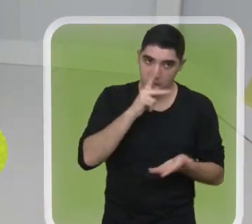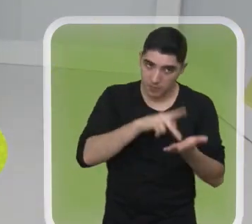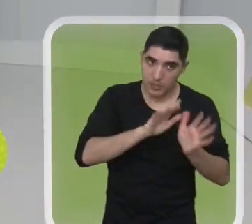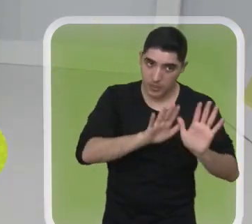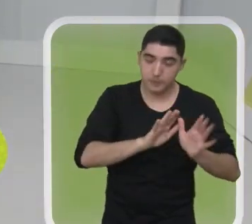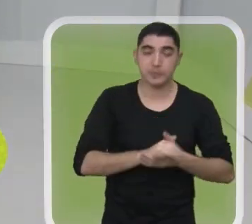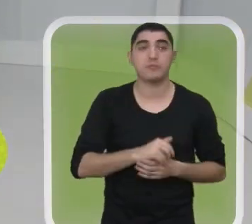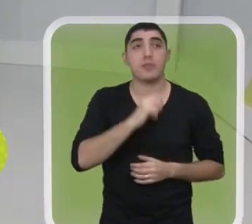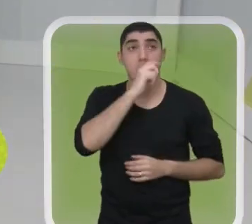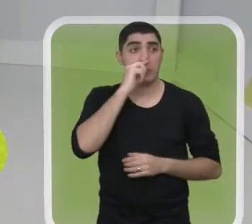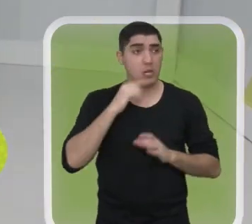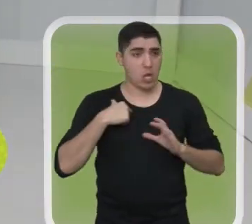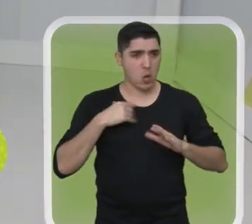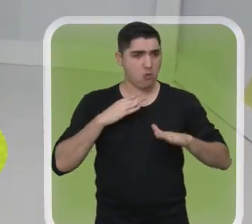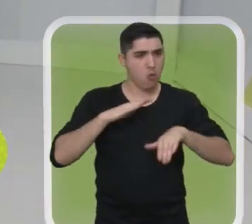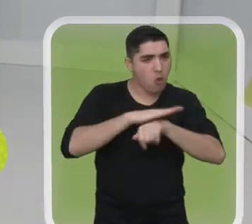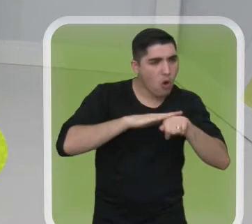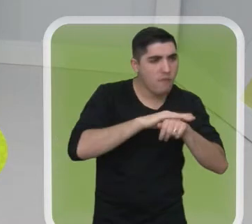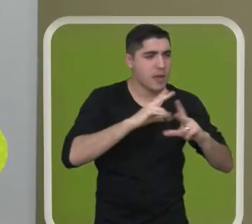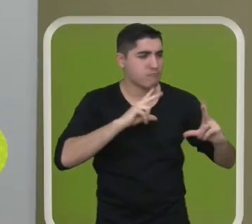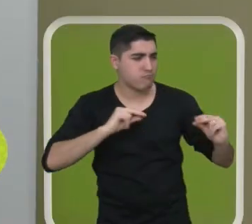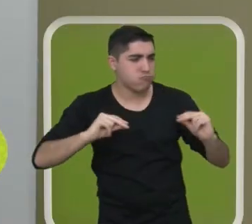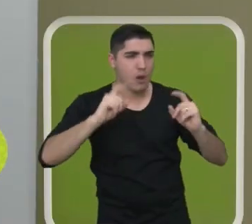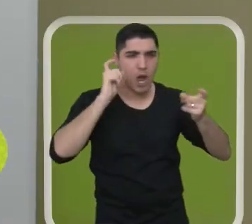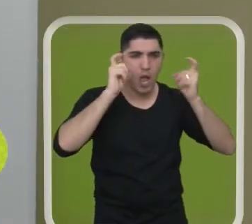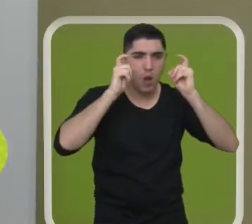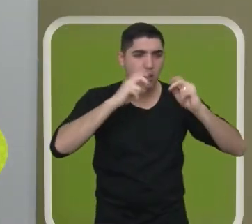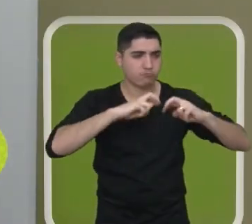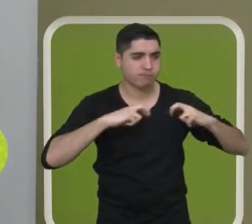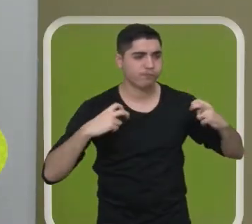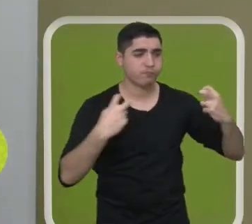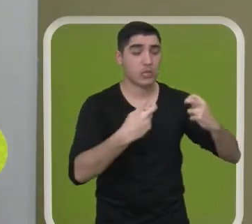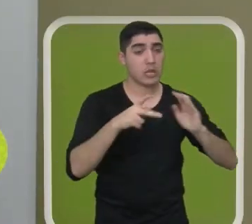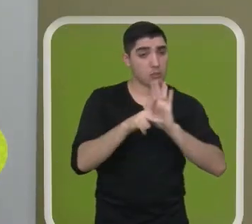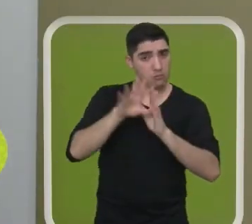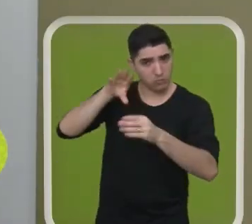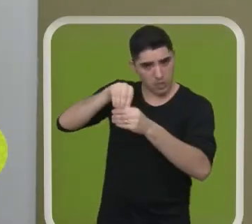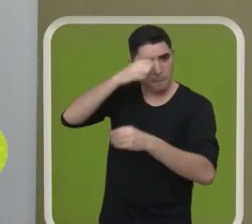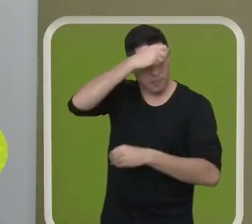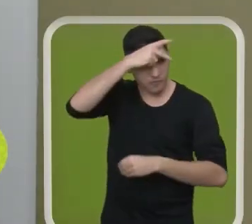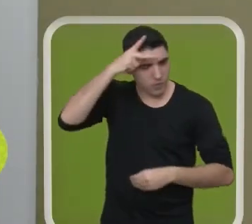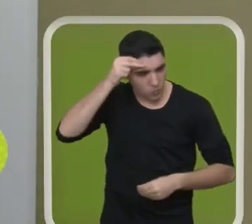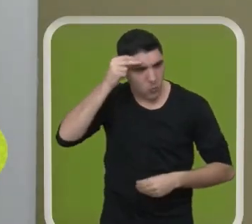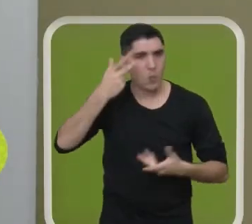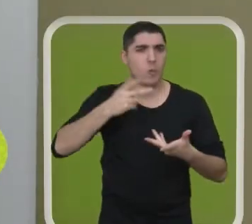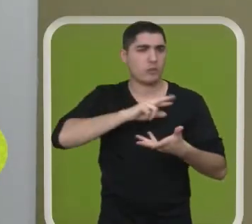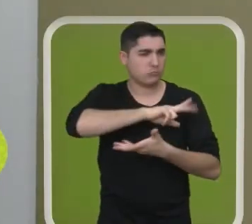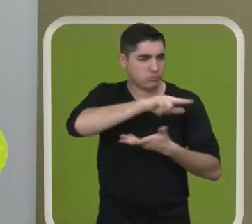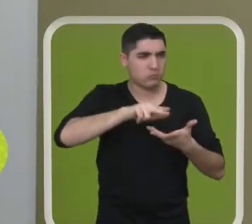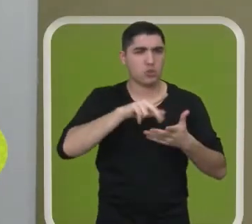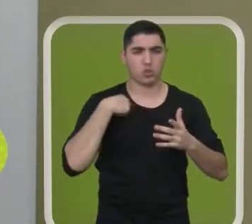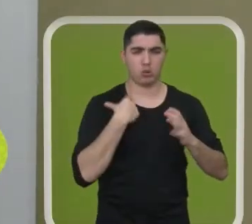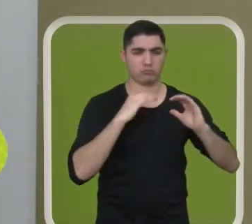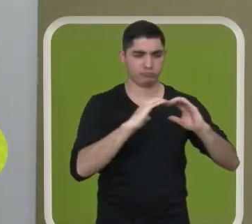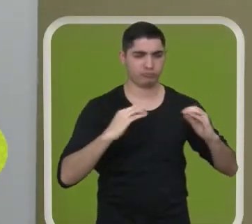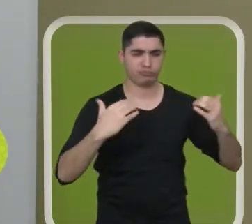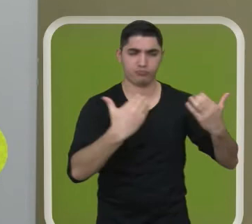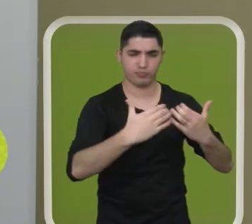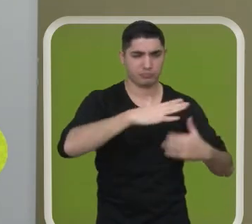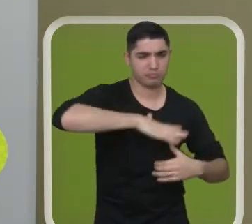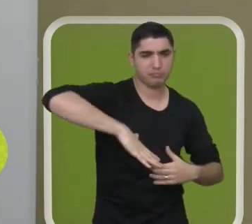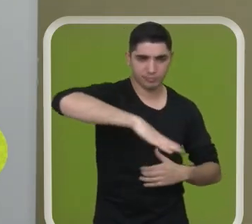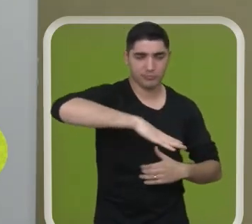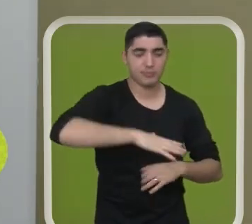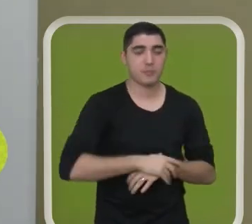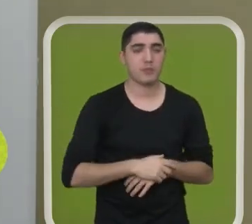que eu participei, né, em todos os lugares, seja na prefeitura, seja com os membros do conselho, eu acabei participando de uma reunião do conselho,